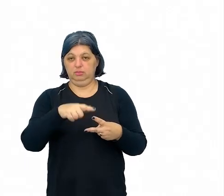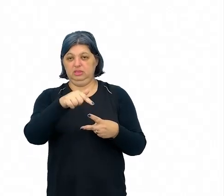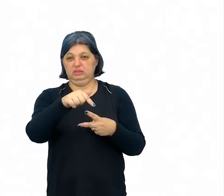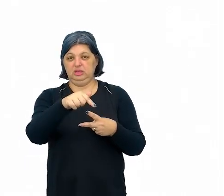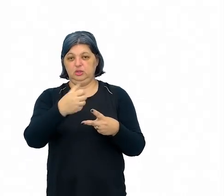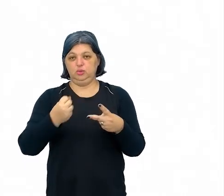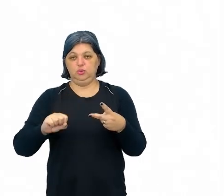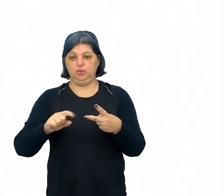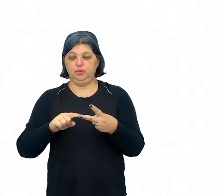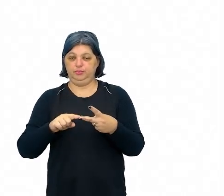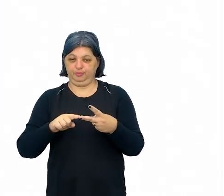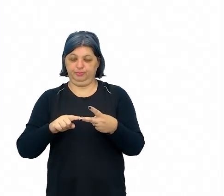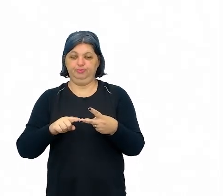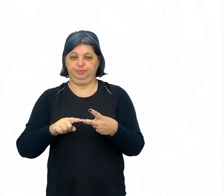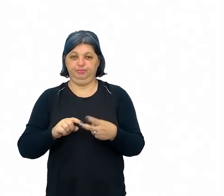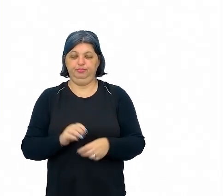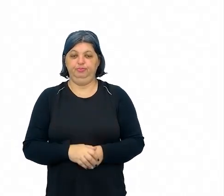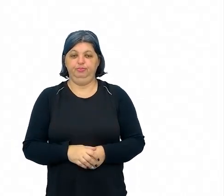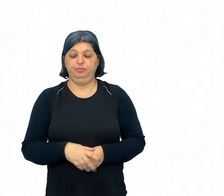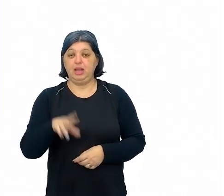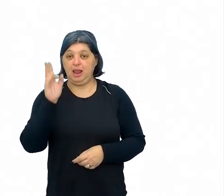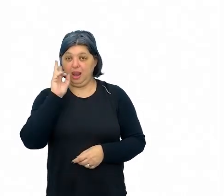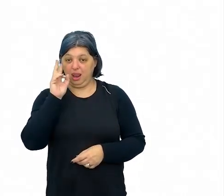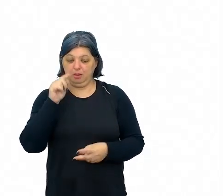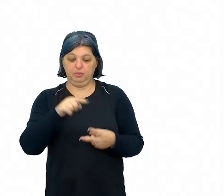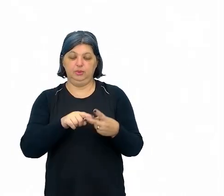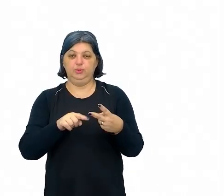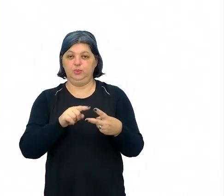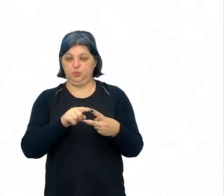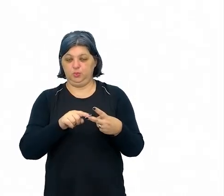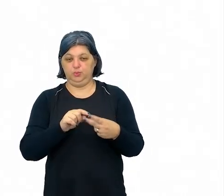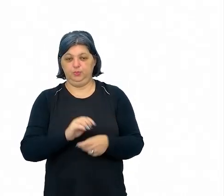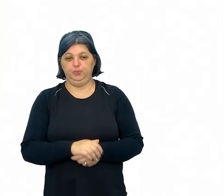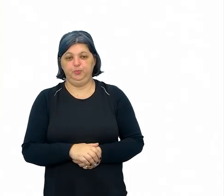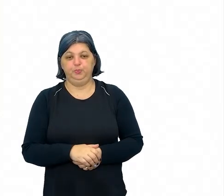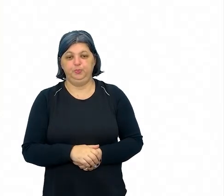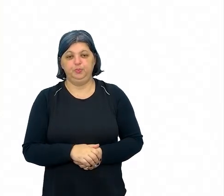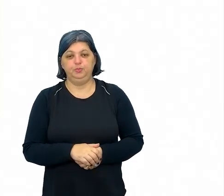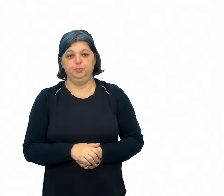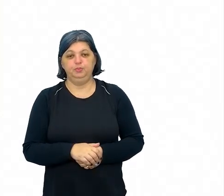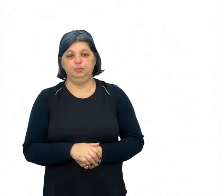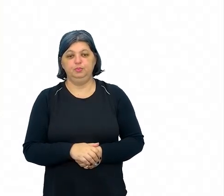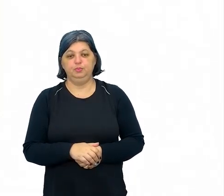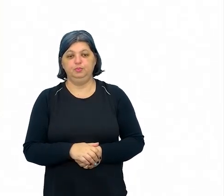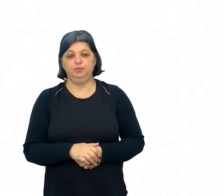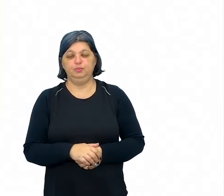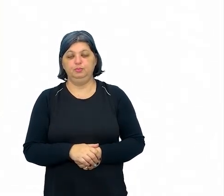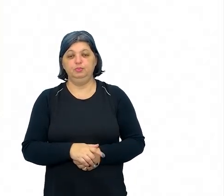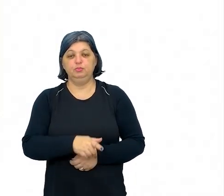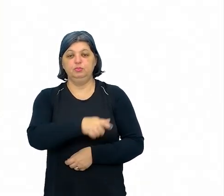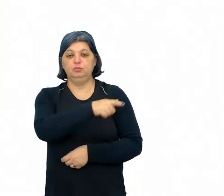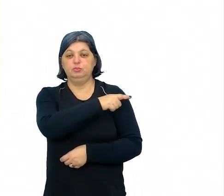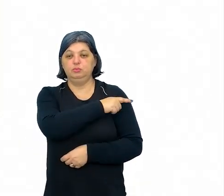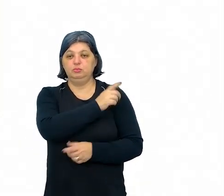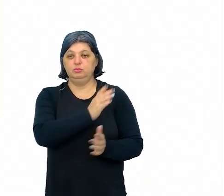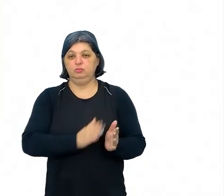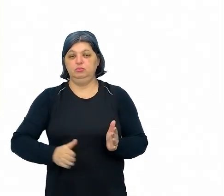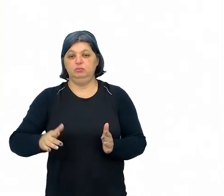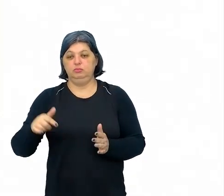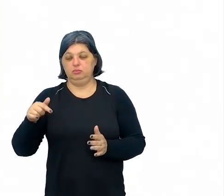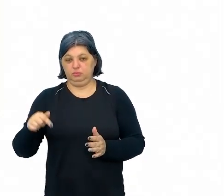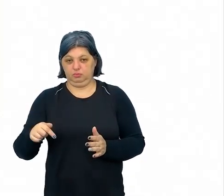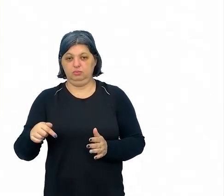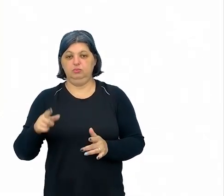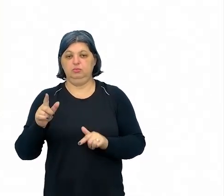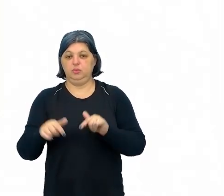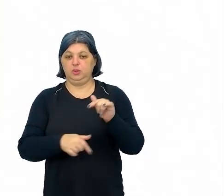a 8. Então, lembra que a gente está trabalhando as duas juntas. Então, aqui, sétimo ano, sequência 7, a gente também está